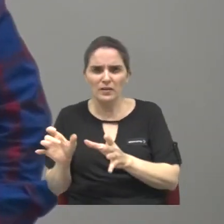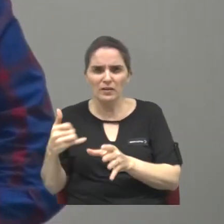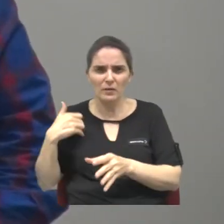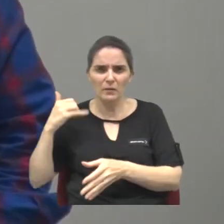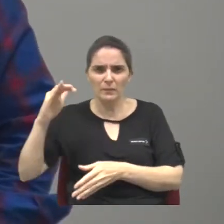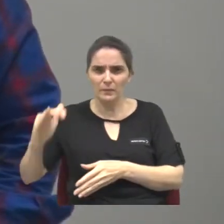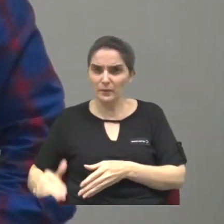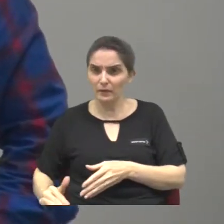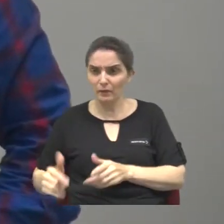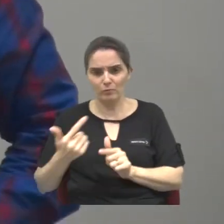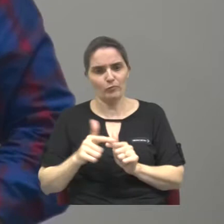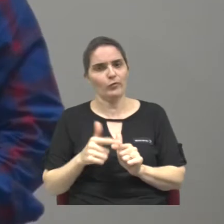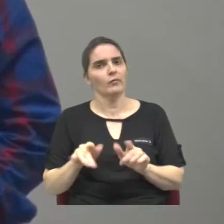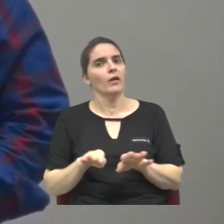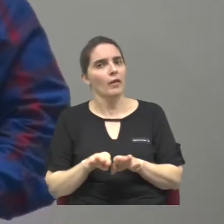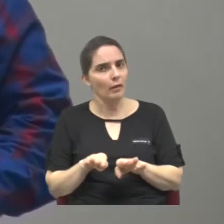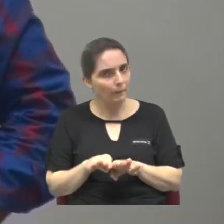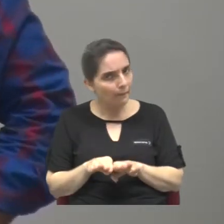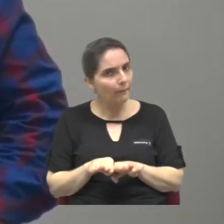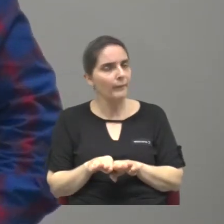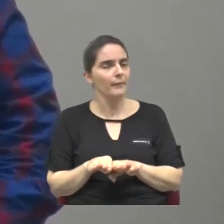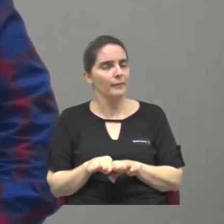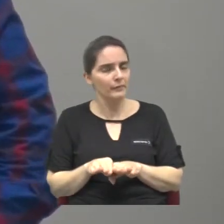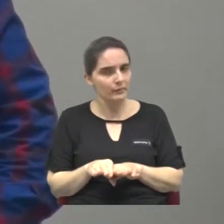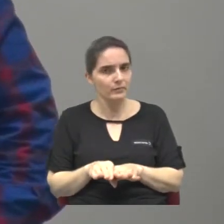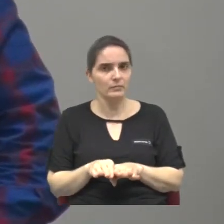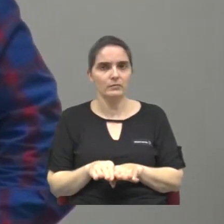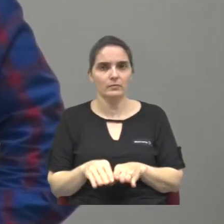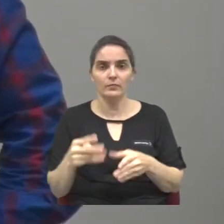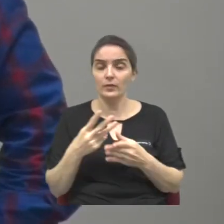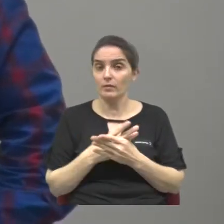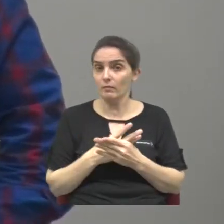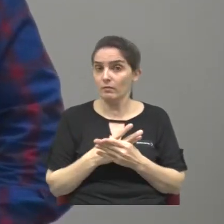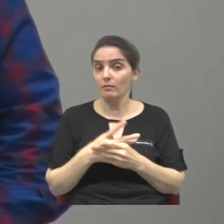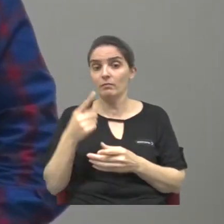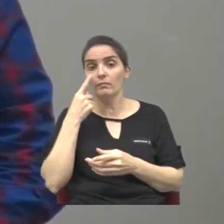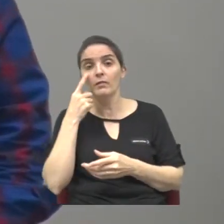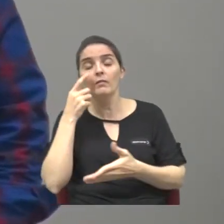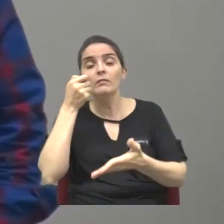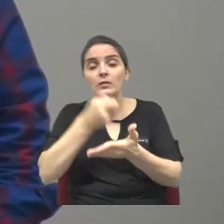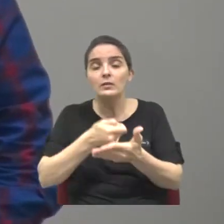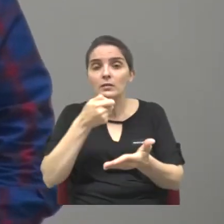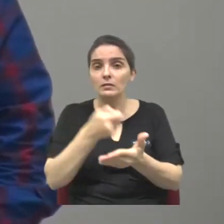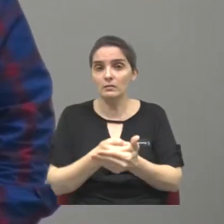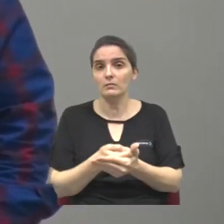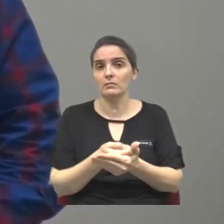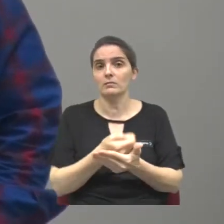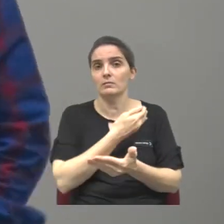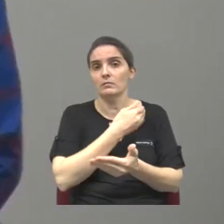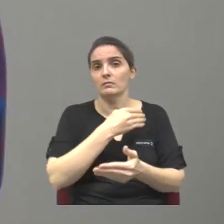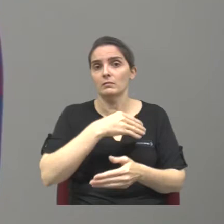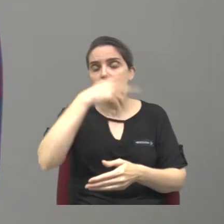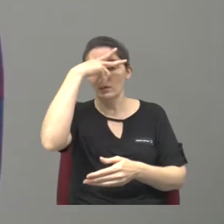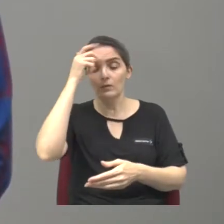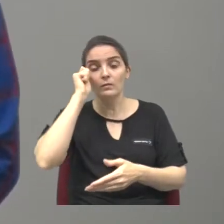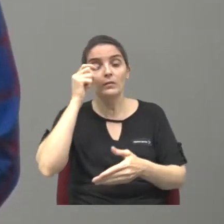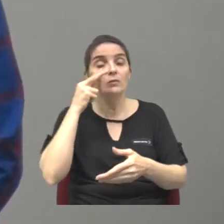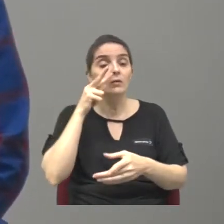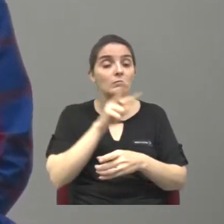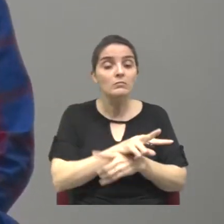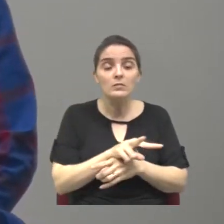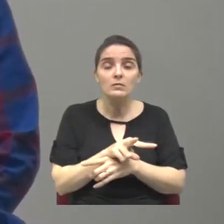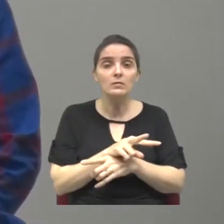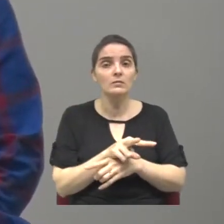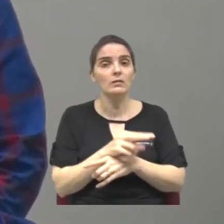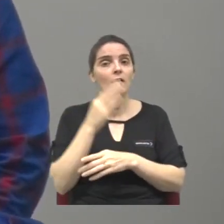problema. Eu acho que isso sim cabe à Câmara Municipal cobrar do Poder Executivo uma fiscalização. E a gente sabe que